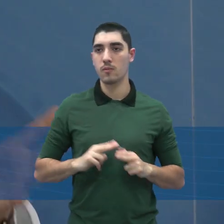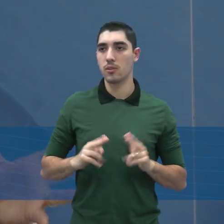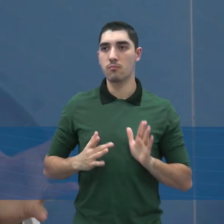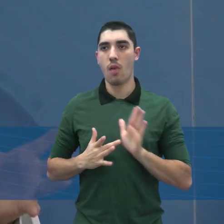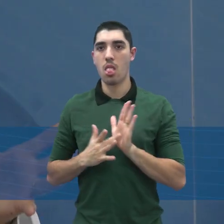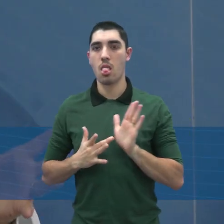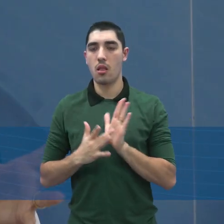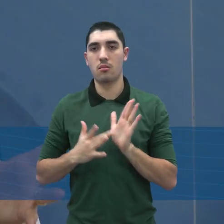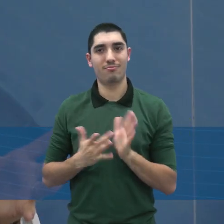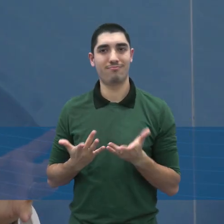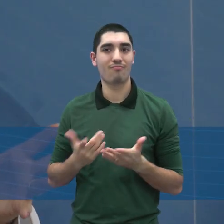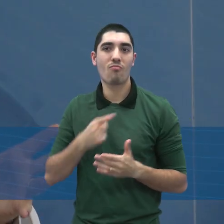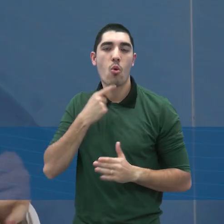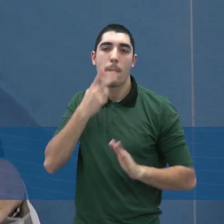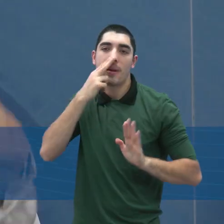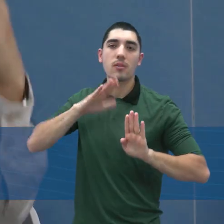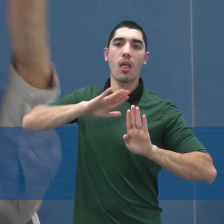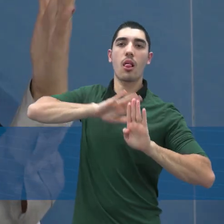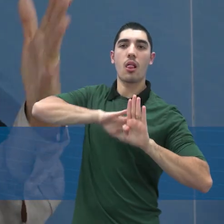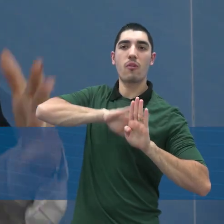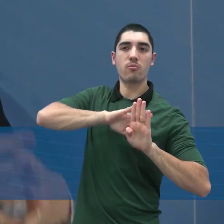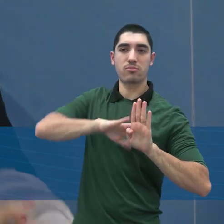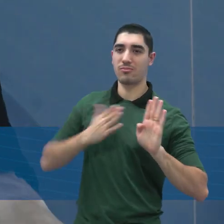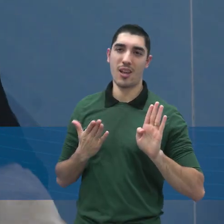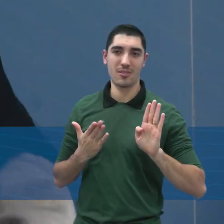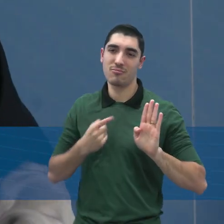está conseguindo fazer. Em prol